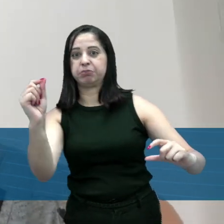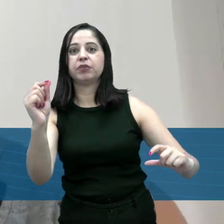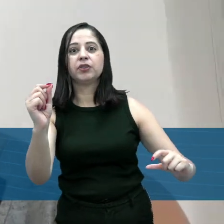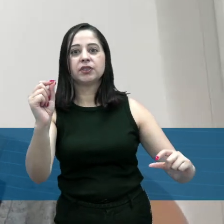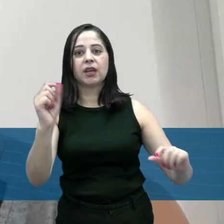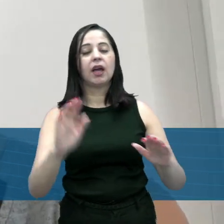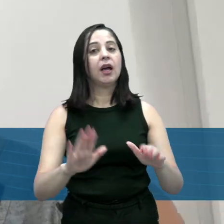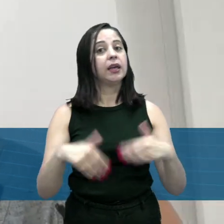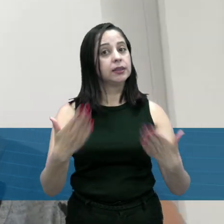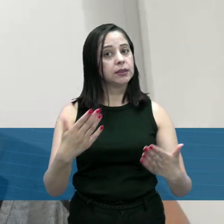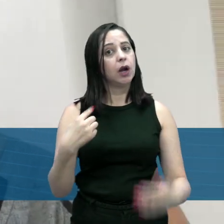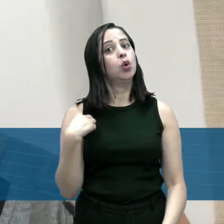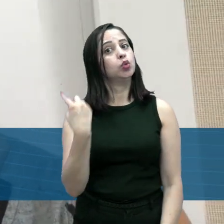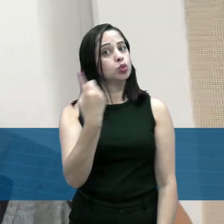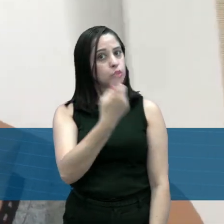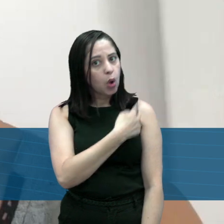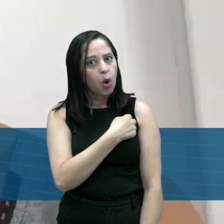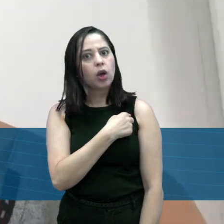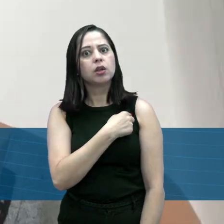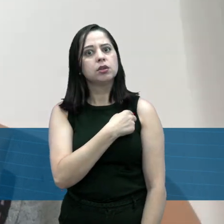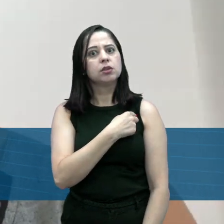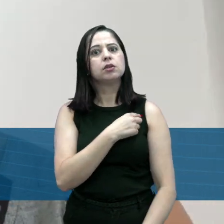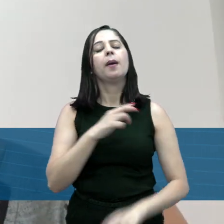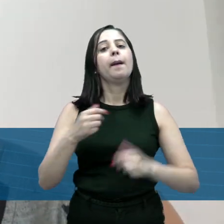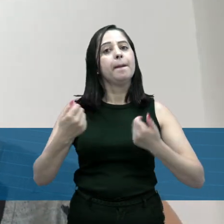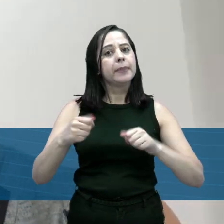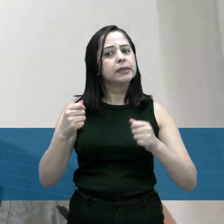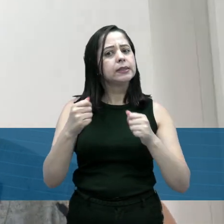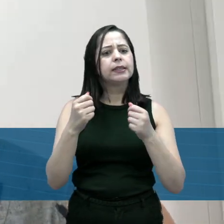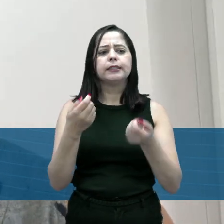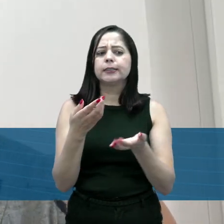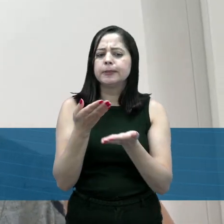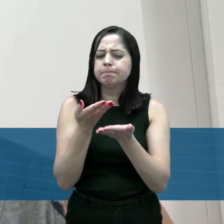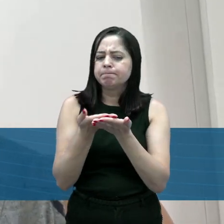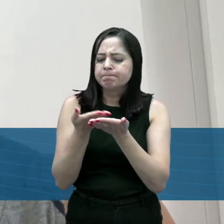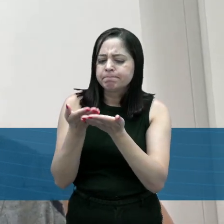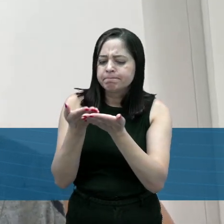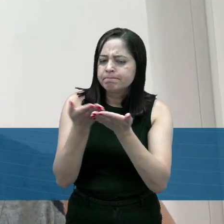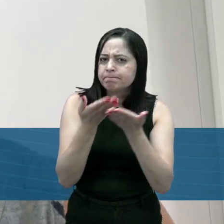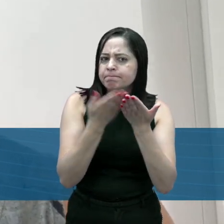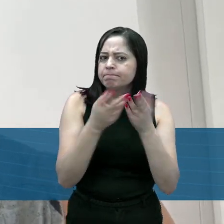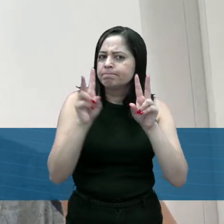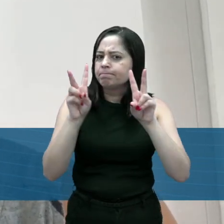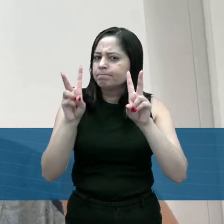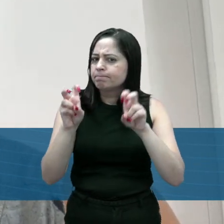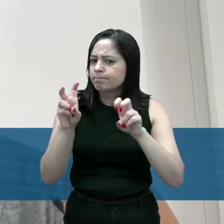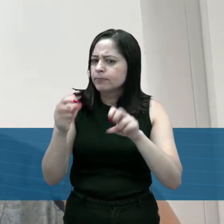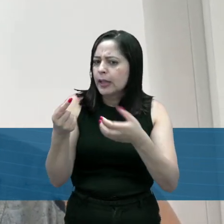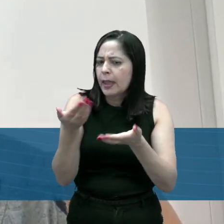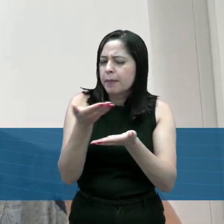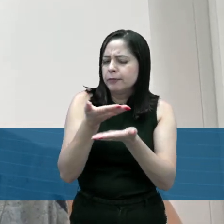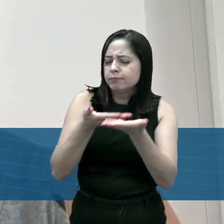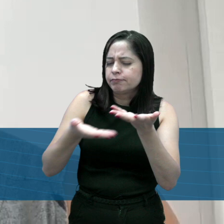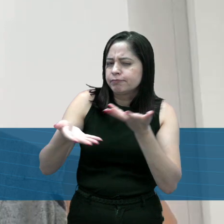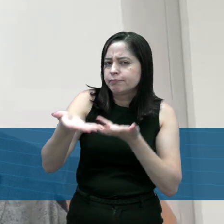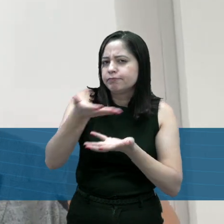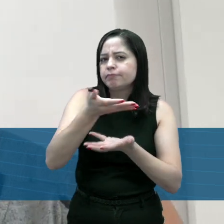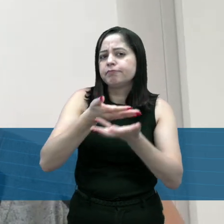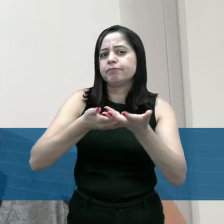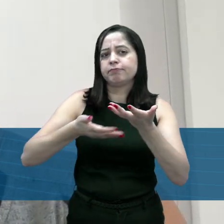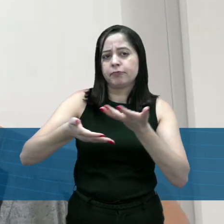se debruçar, né? Enquanto uma condição única, né? Uma condição, na condição humana, né?